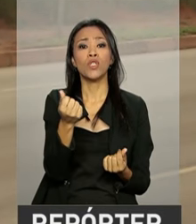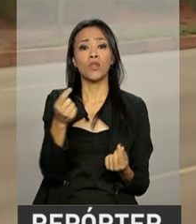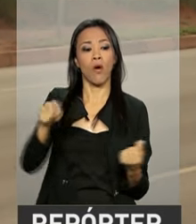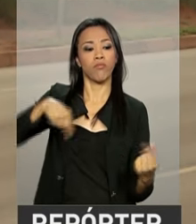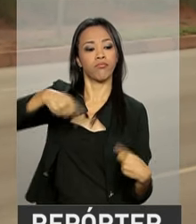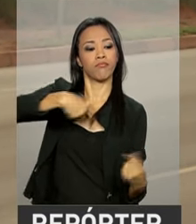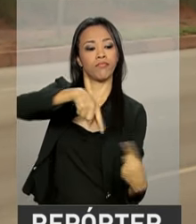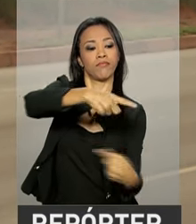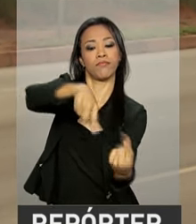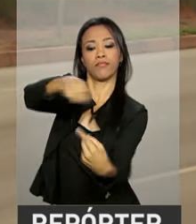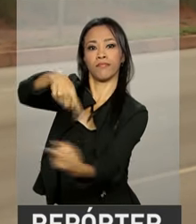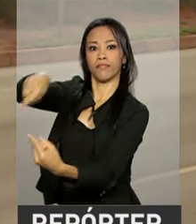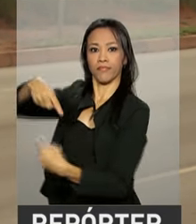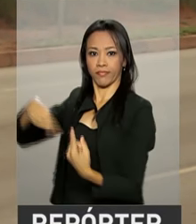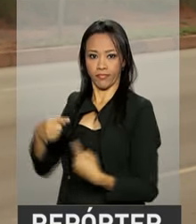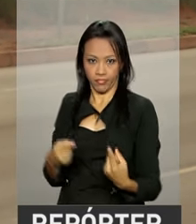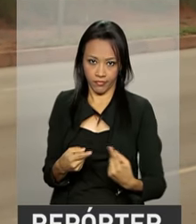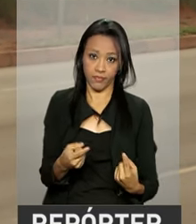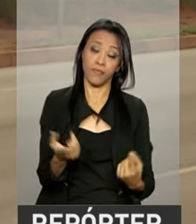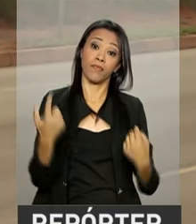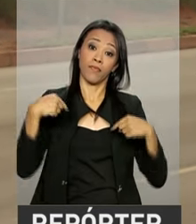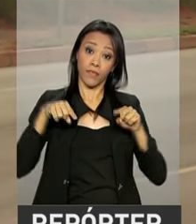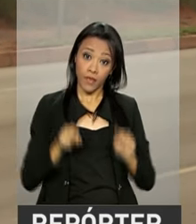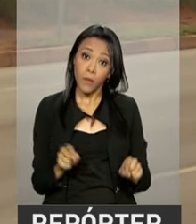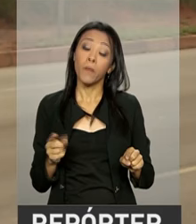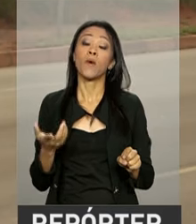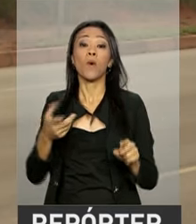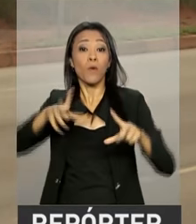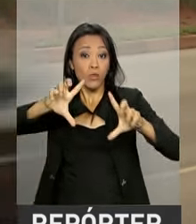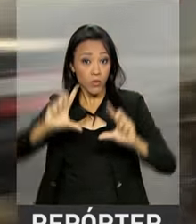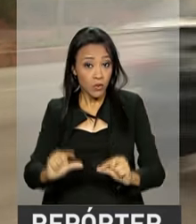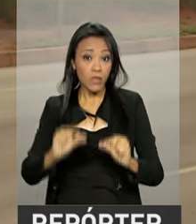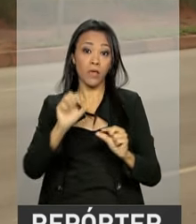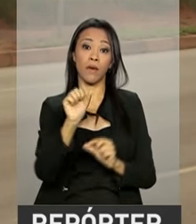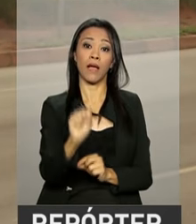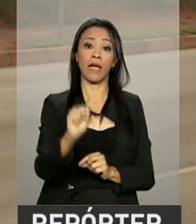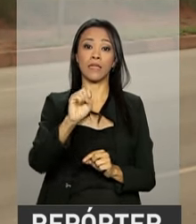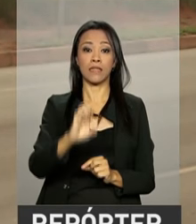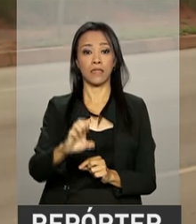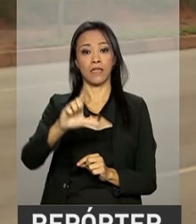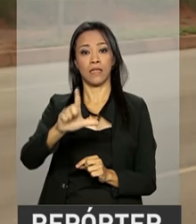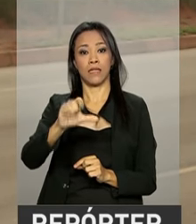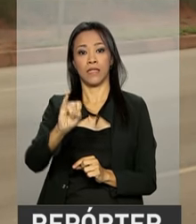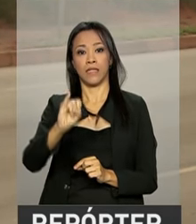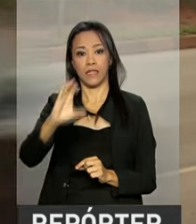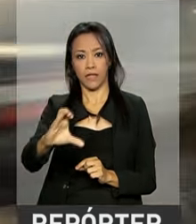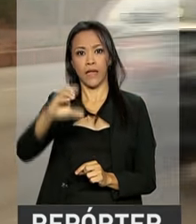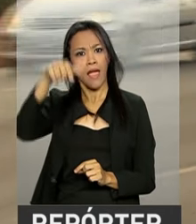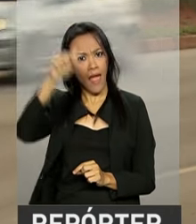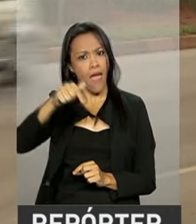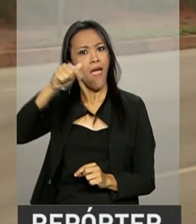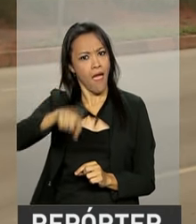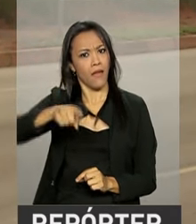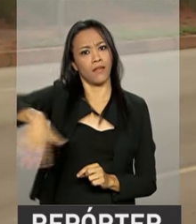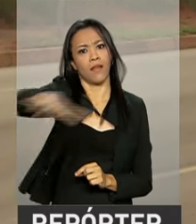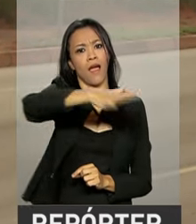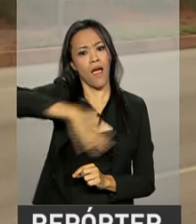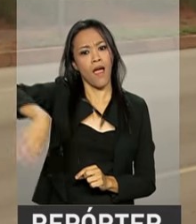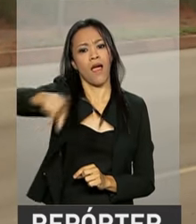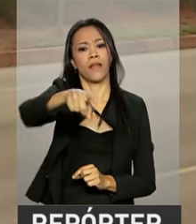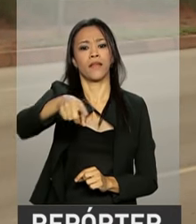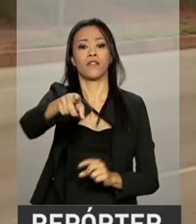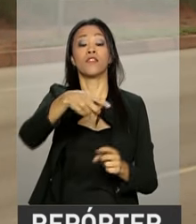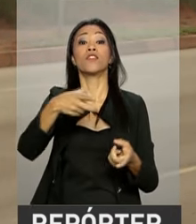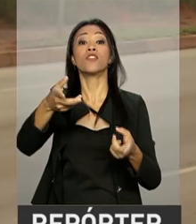e um dos resultados esperados com a queda na selic é justamente aqui no setor imobiliário a tendência